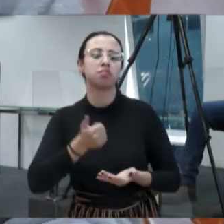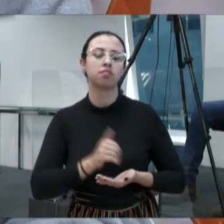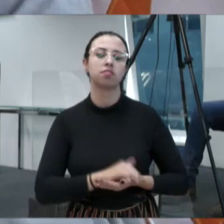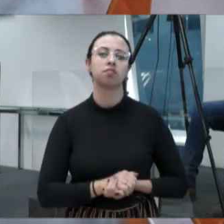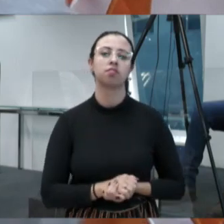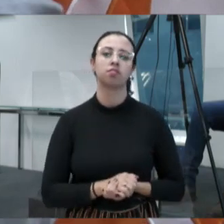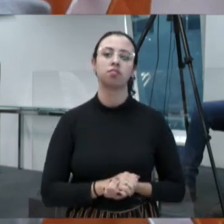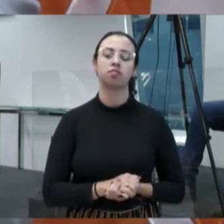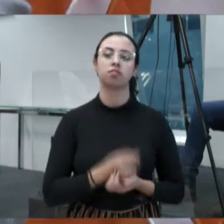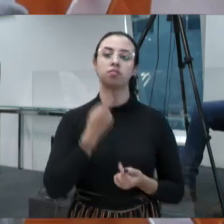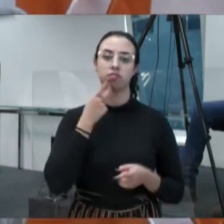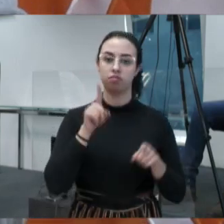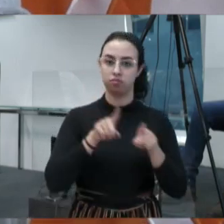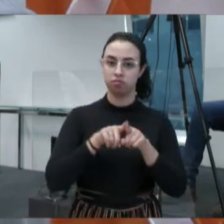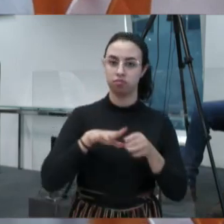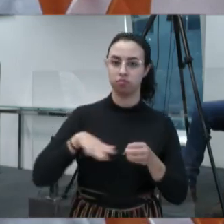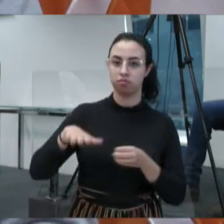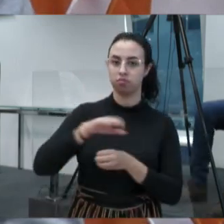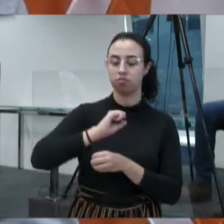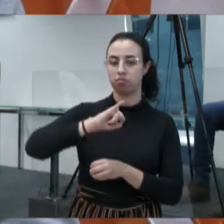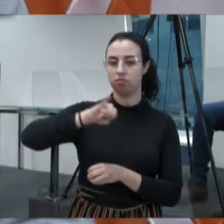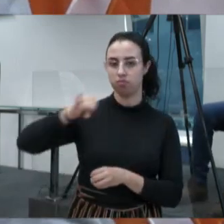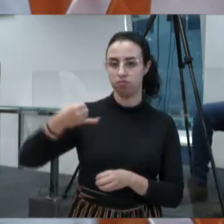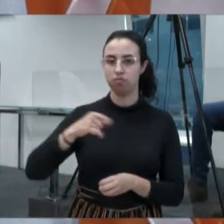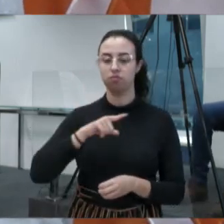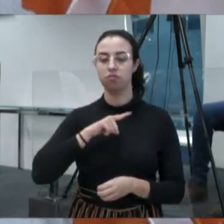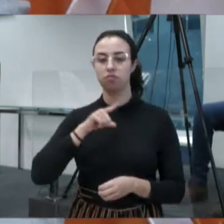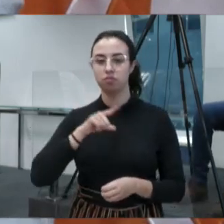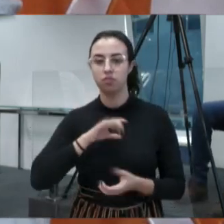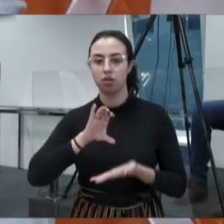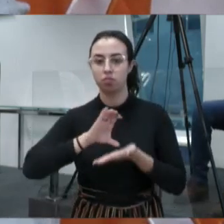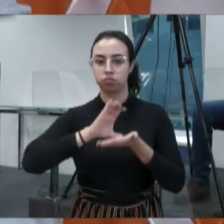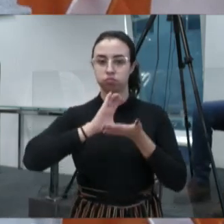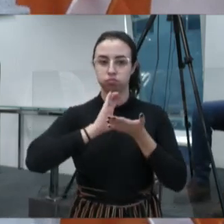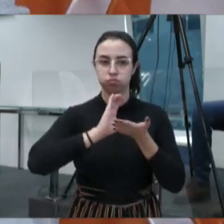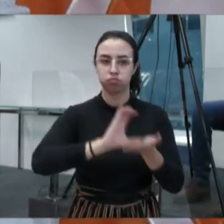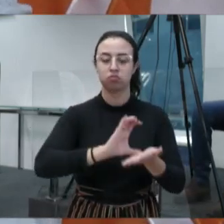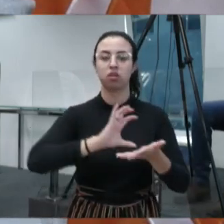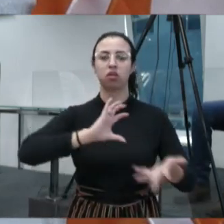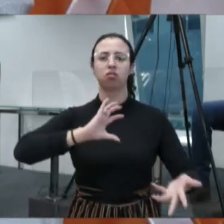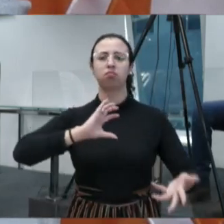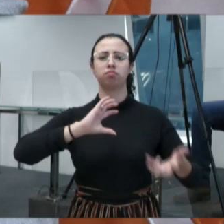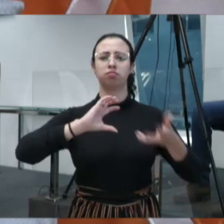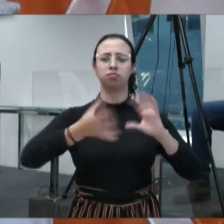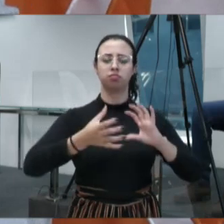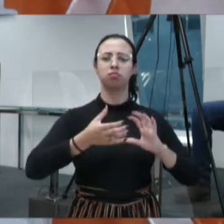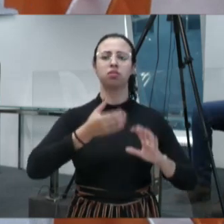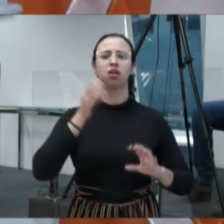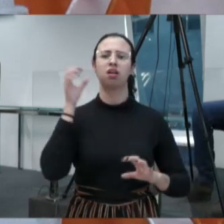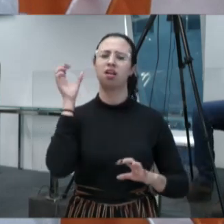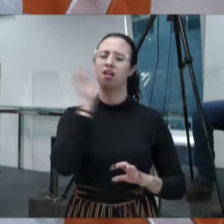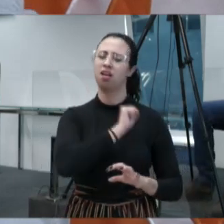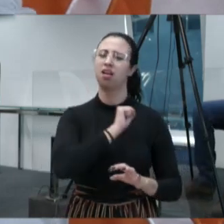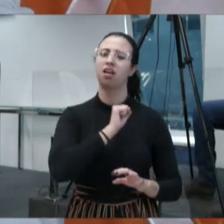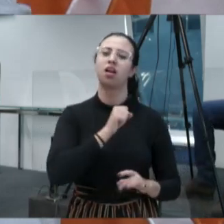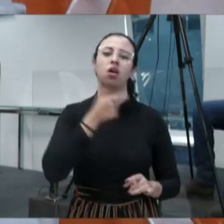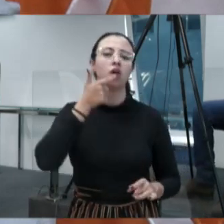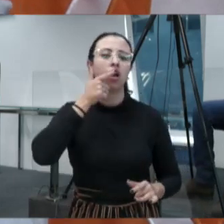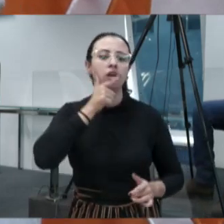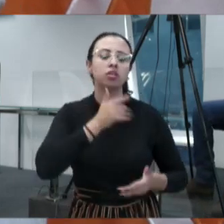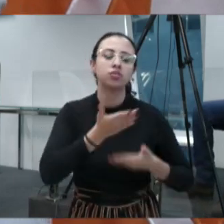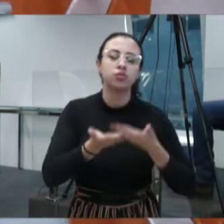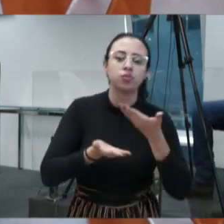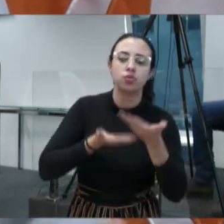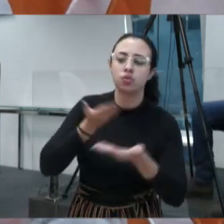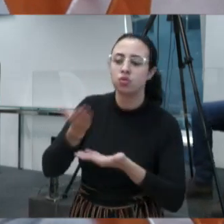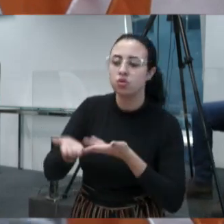que o bairro São José, a gente também mandou um recurso para que seja feita essas reformas e também o mais rápido possível para atender essa demanda